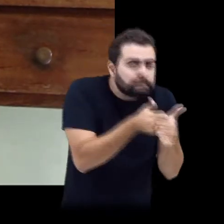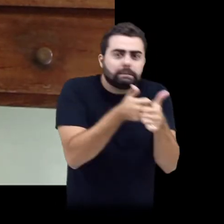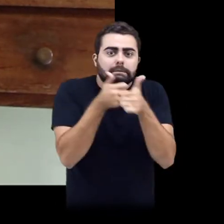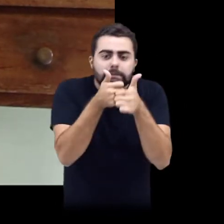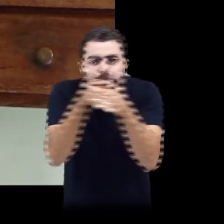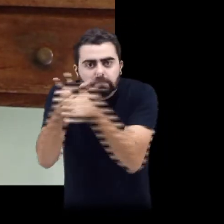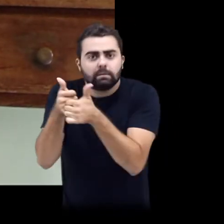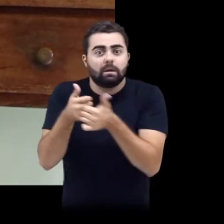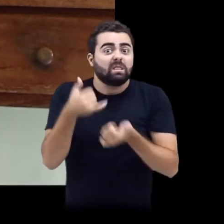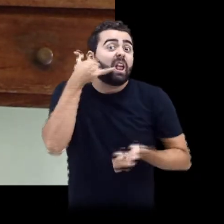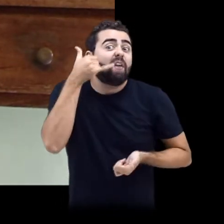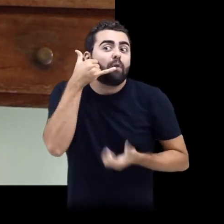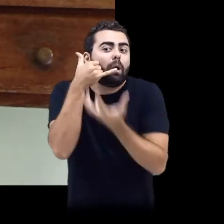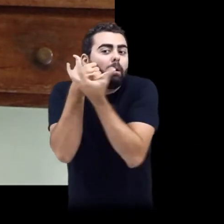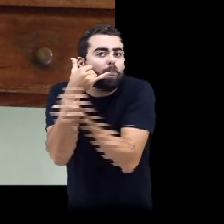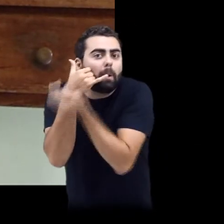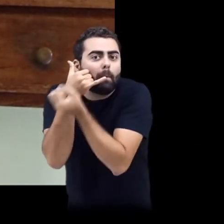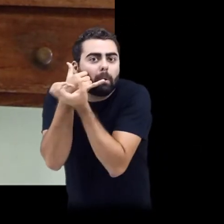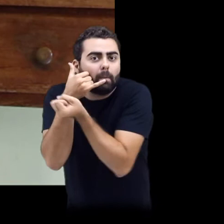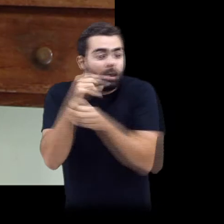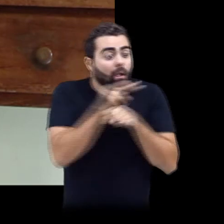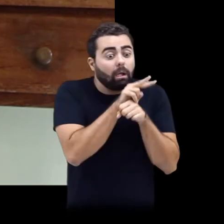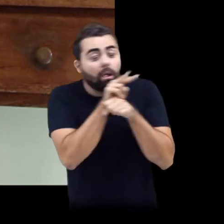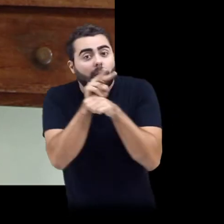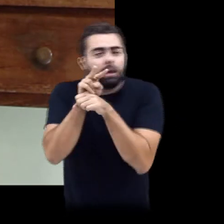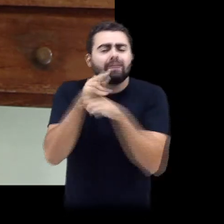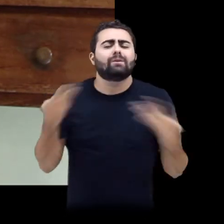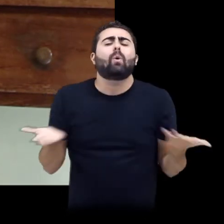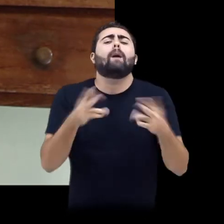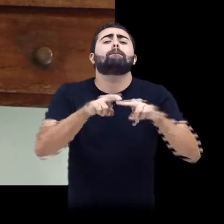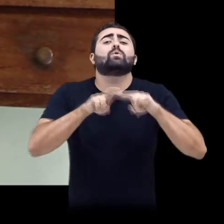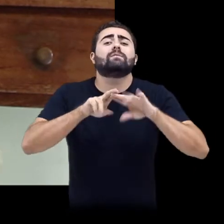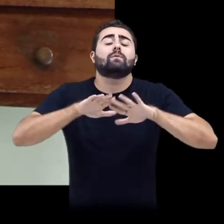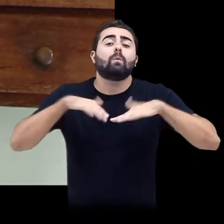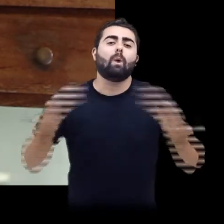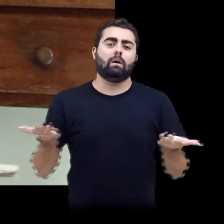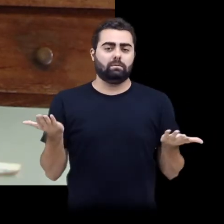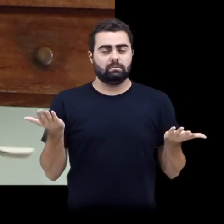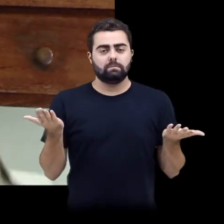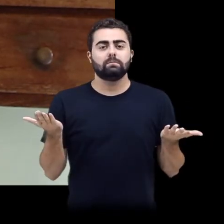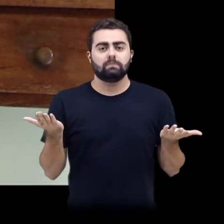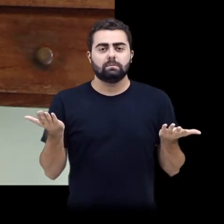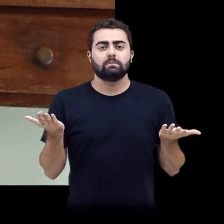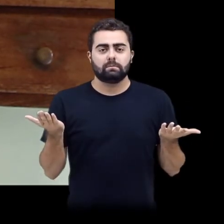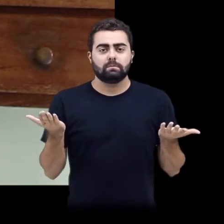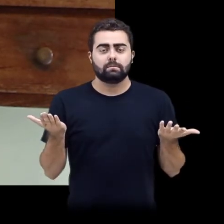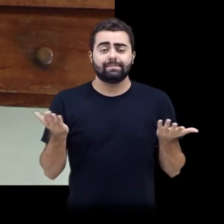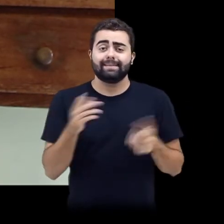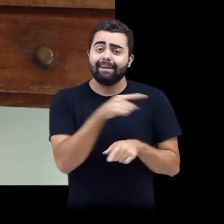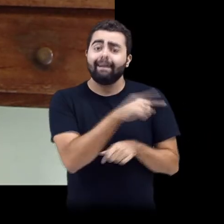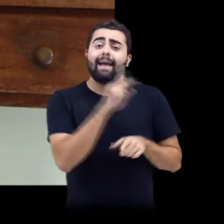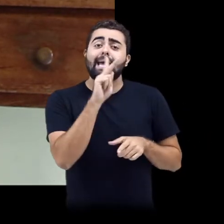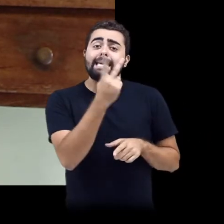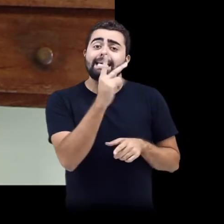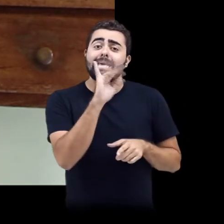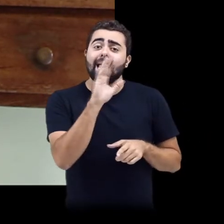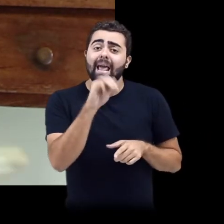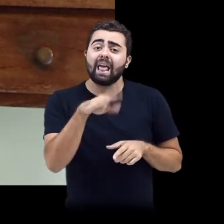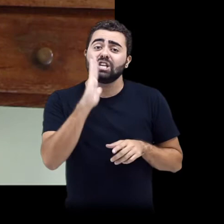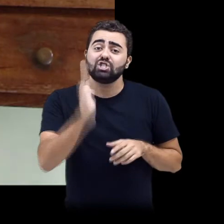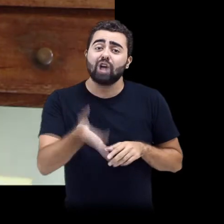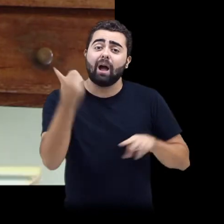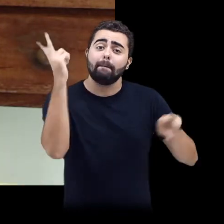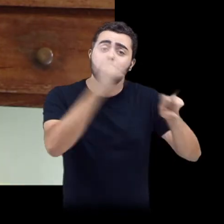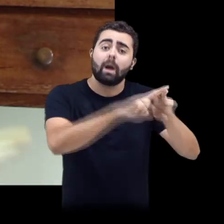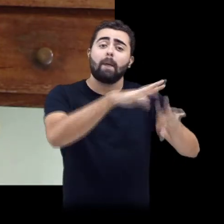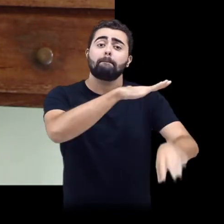não tinham motivo para isso? Se inclusive eles já tinham morto meu pai, já sabiam que ele